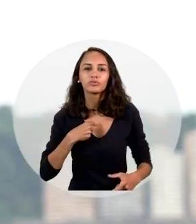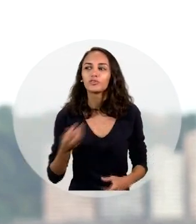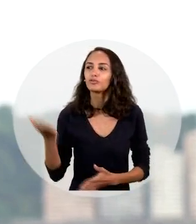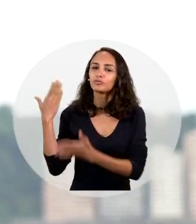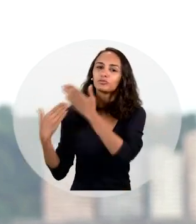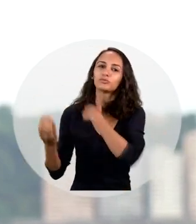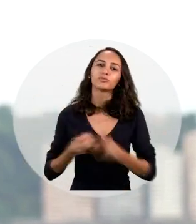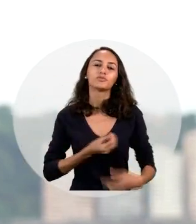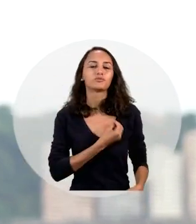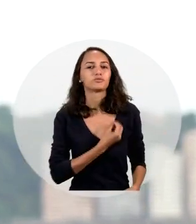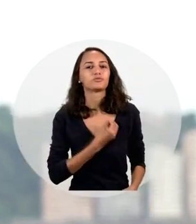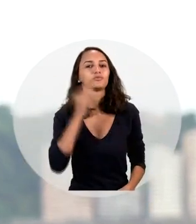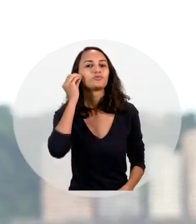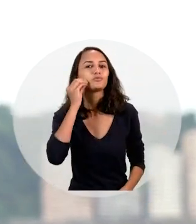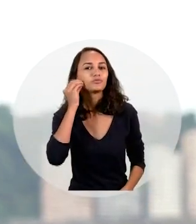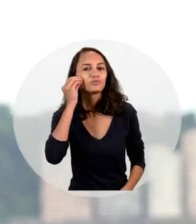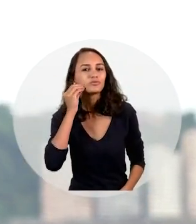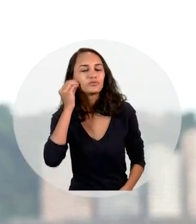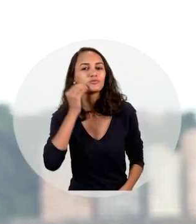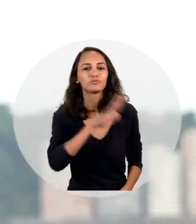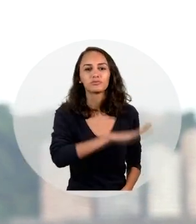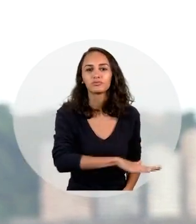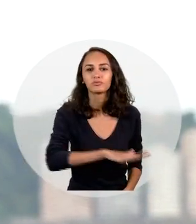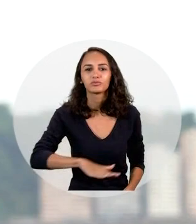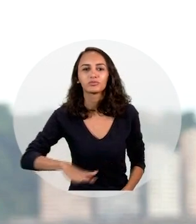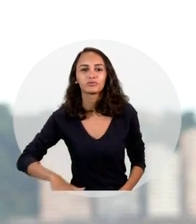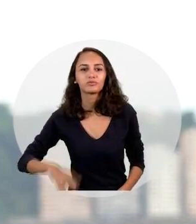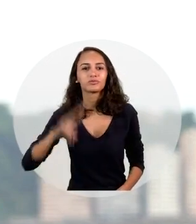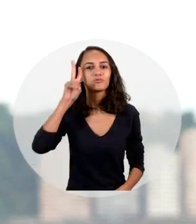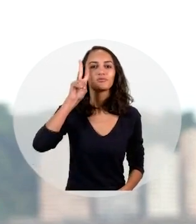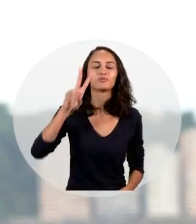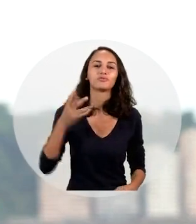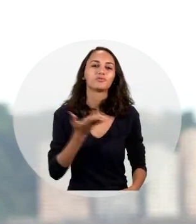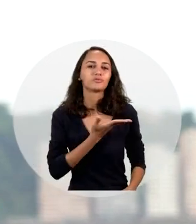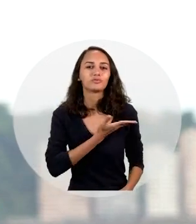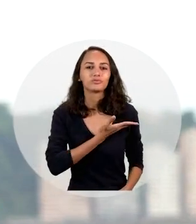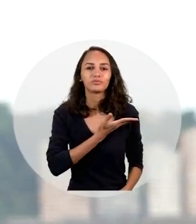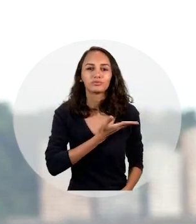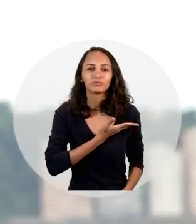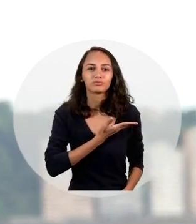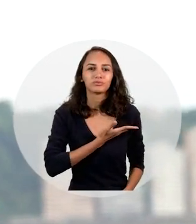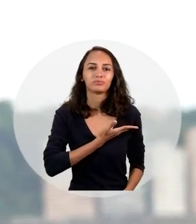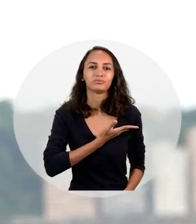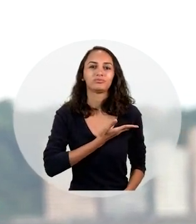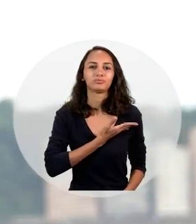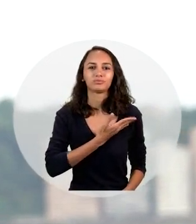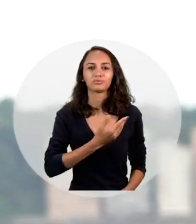que eu vivi, que eu tive experiências da minha infância, revendo amigos.